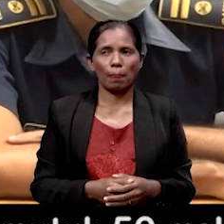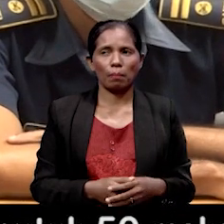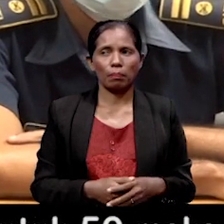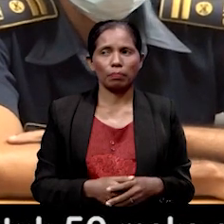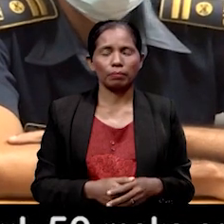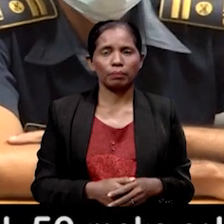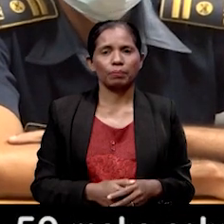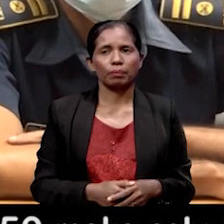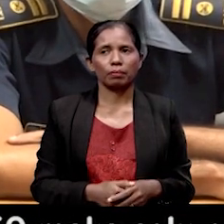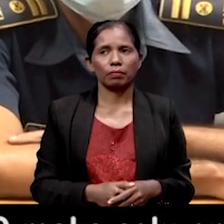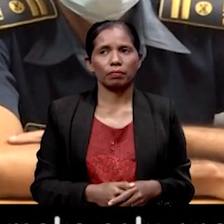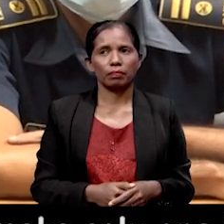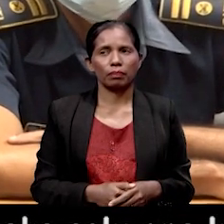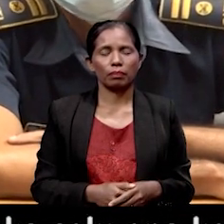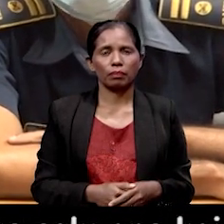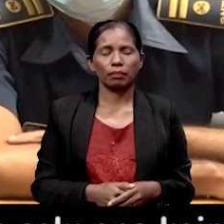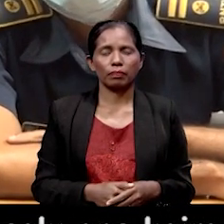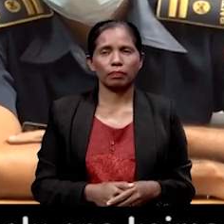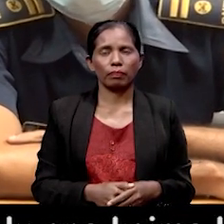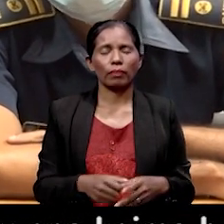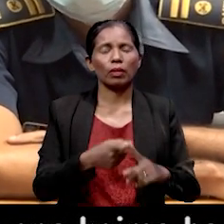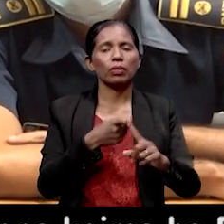as mensagens, né? Isso não vem na coisa.